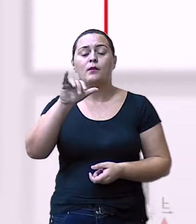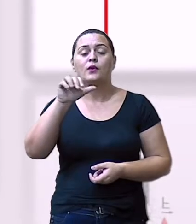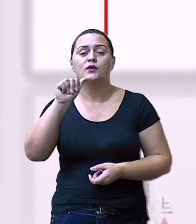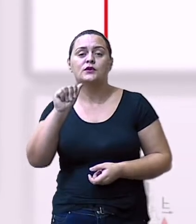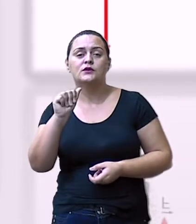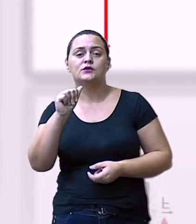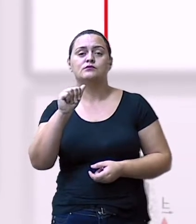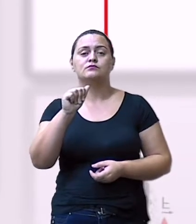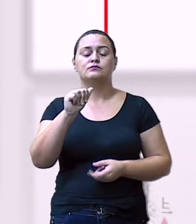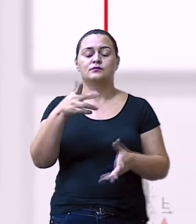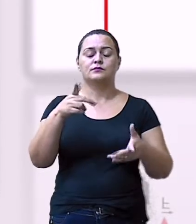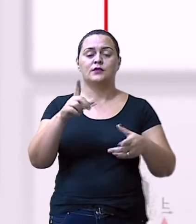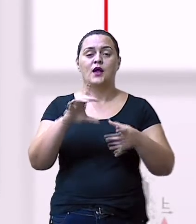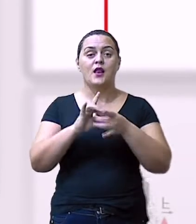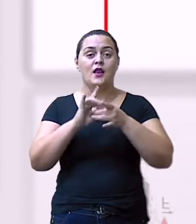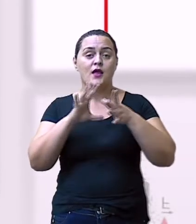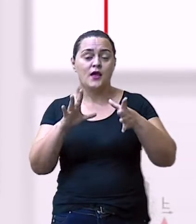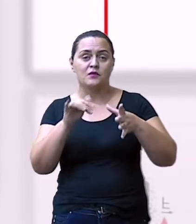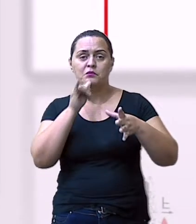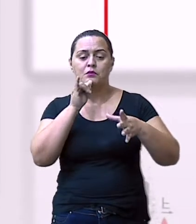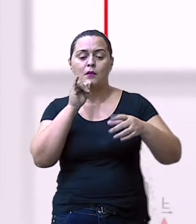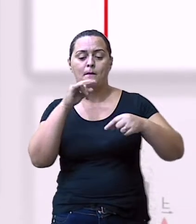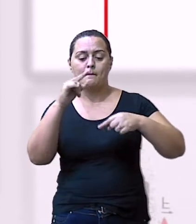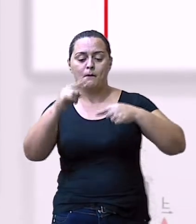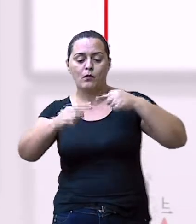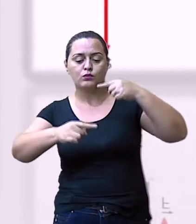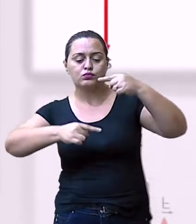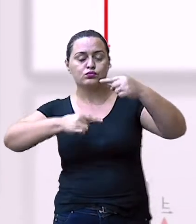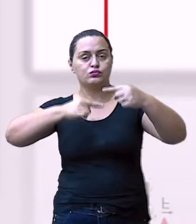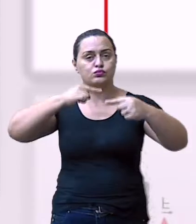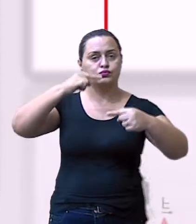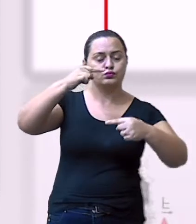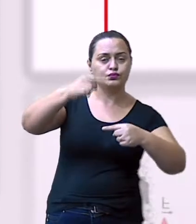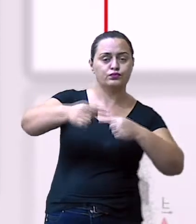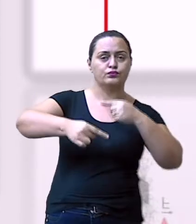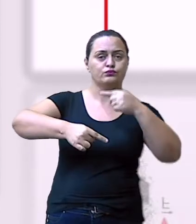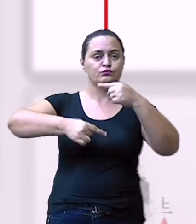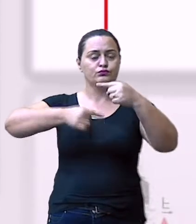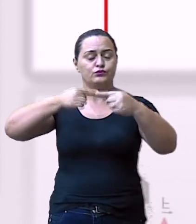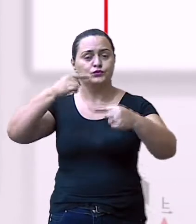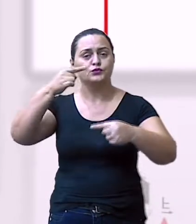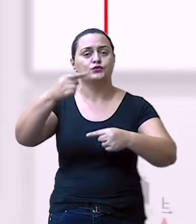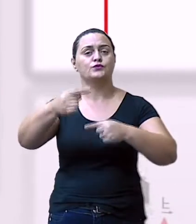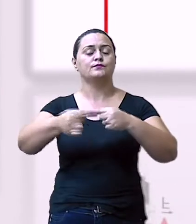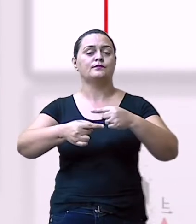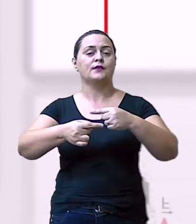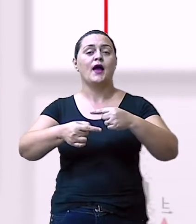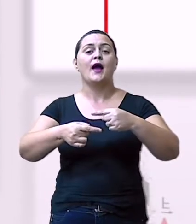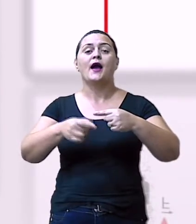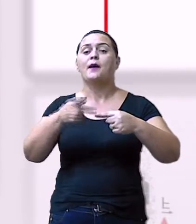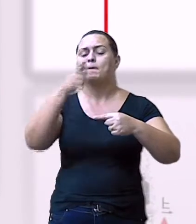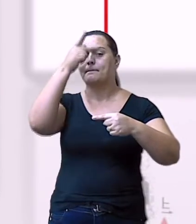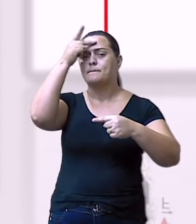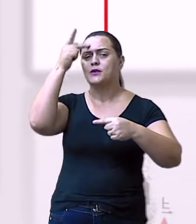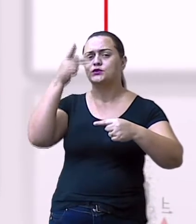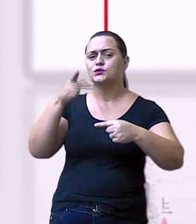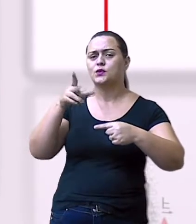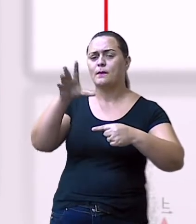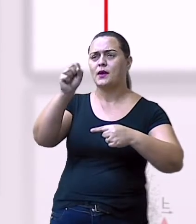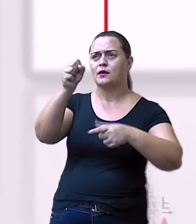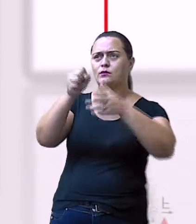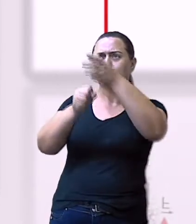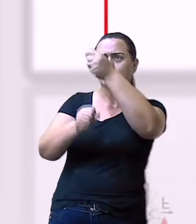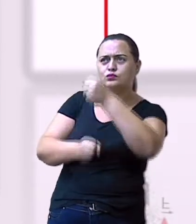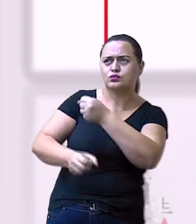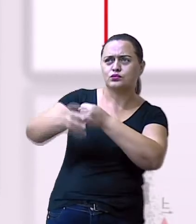em ambos os casos. A força que o indivíduo tem de aplicar na corda é a mesma, só que